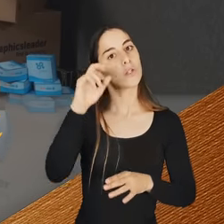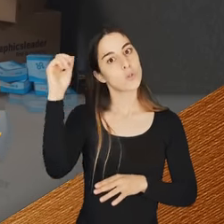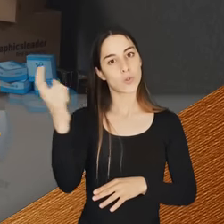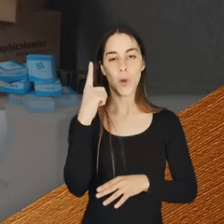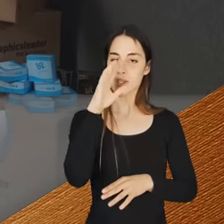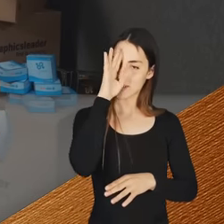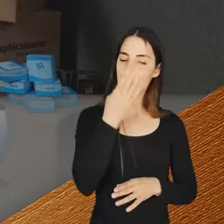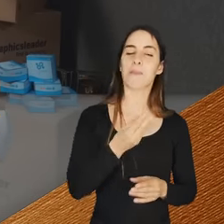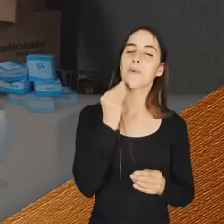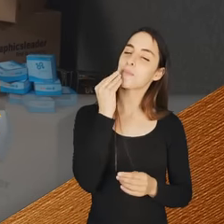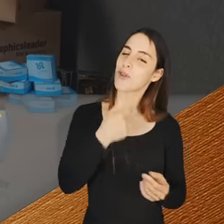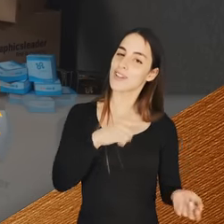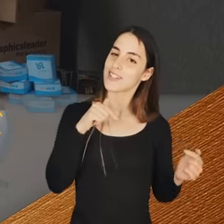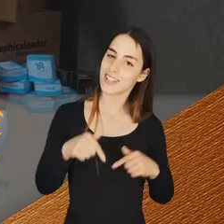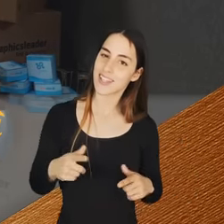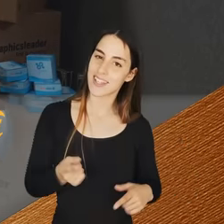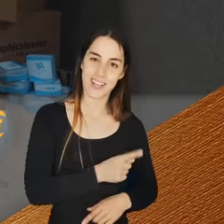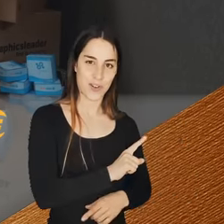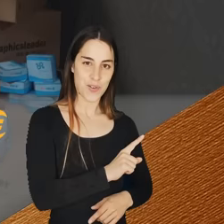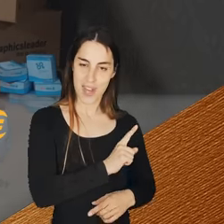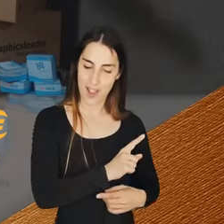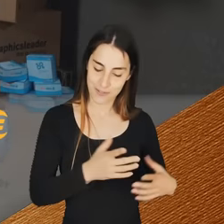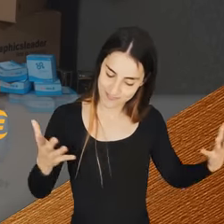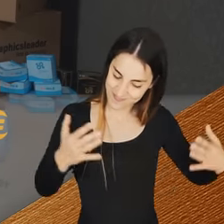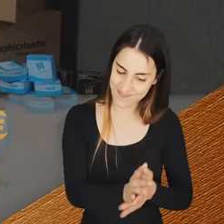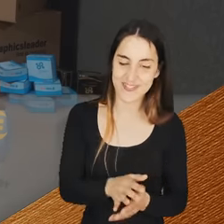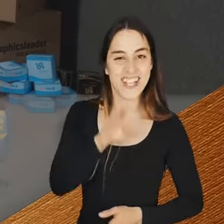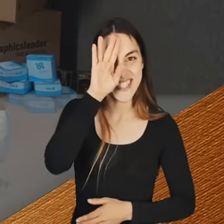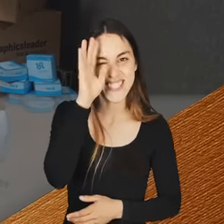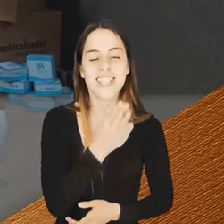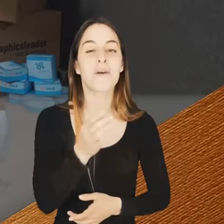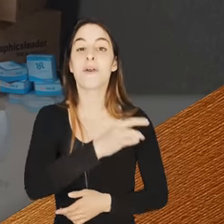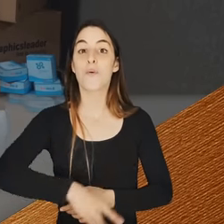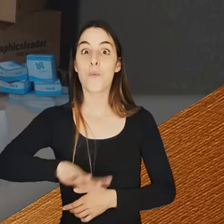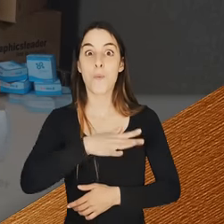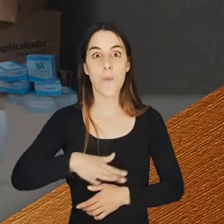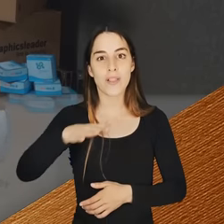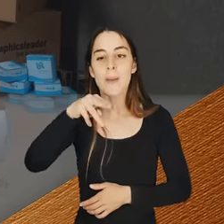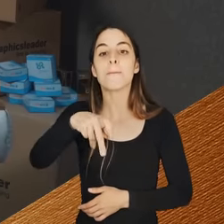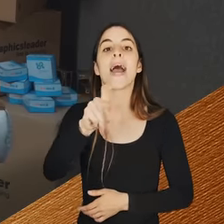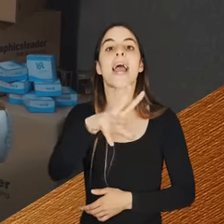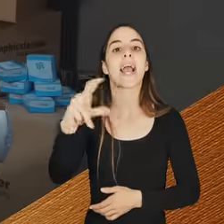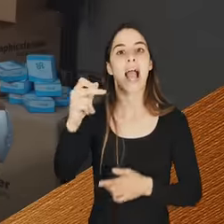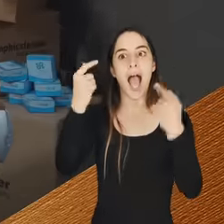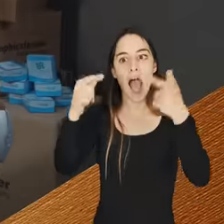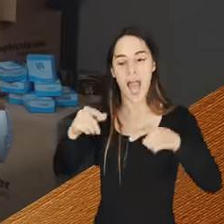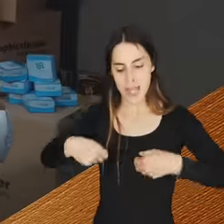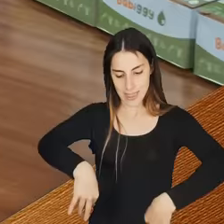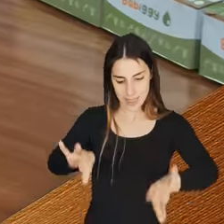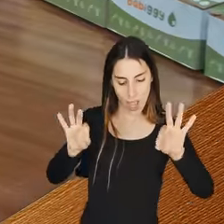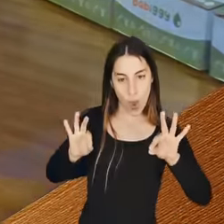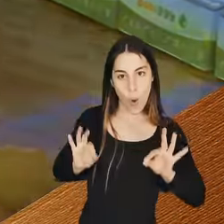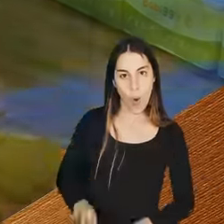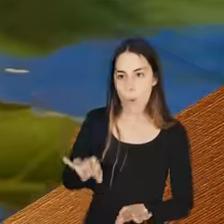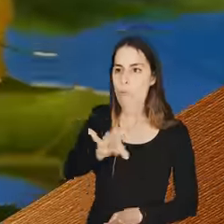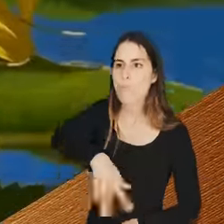ou não? Não? Eu vou lhe dizer, são aqueles que sabem para onde é que fica sempre Meca, sabe isso? Eles esticam o tapete, tal Meca, como é que nós estamos a